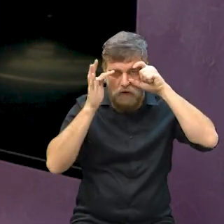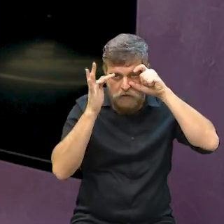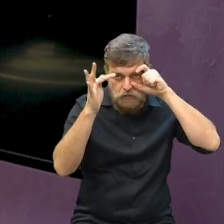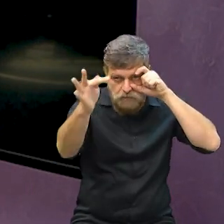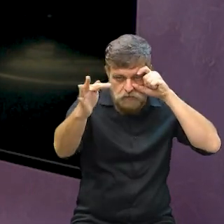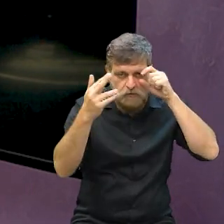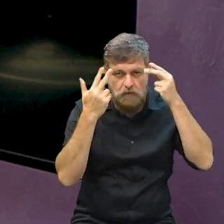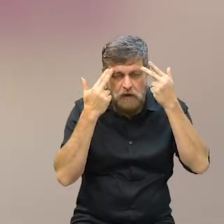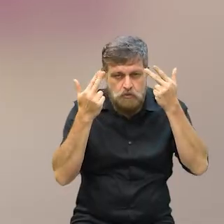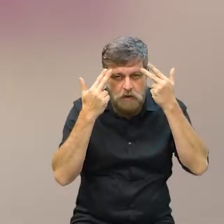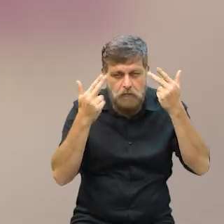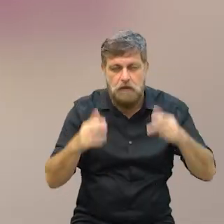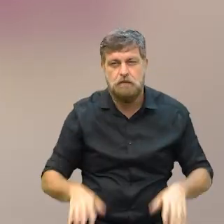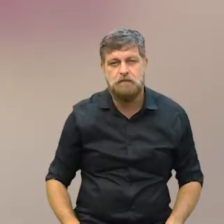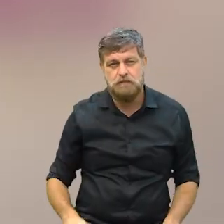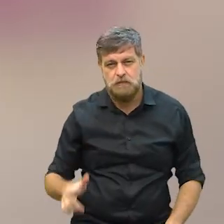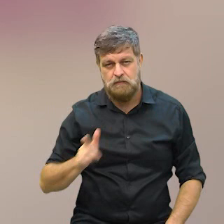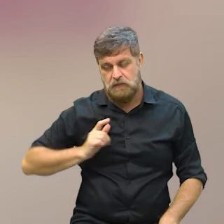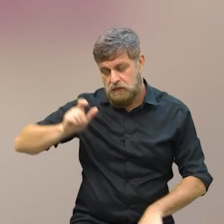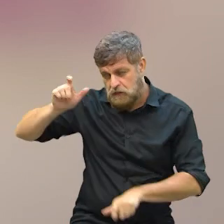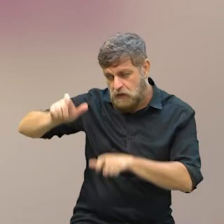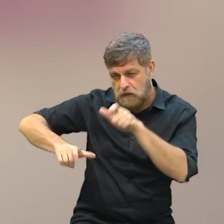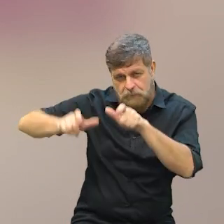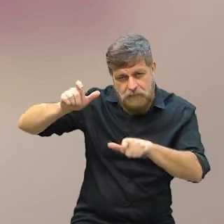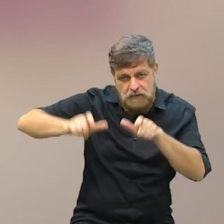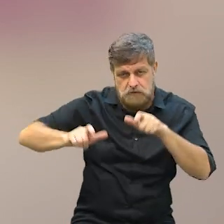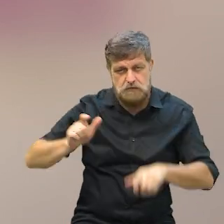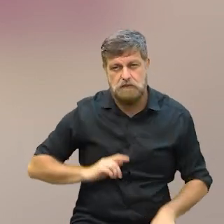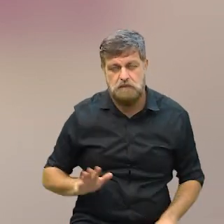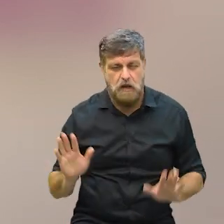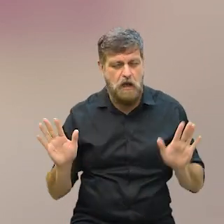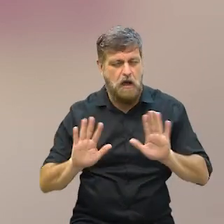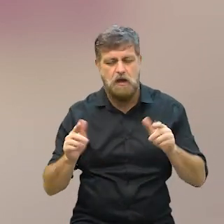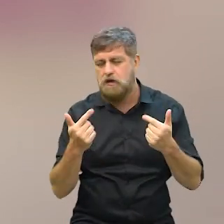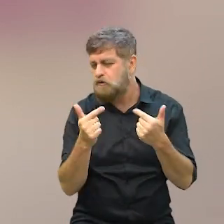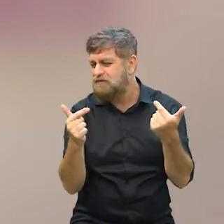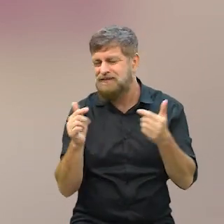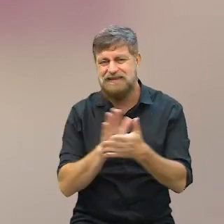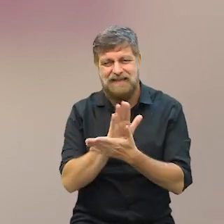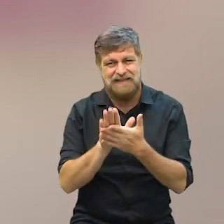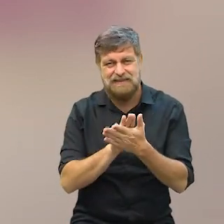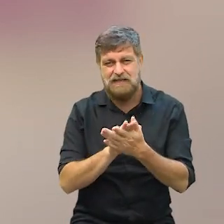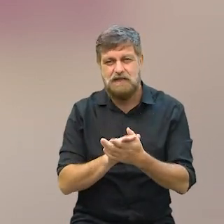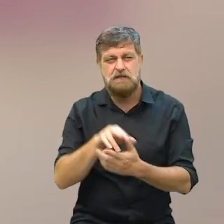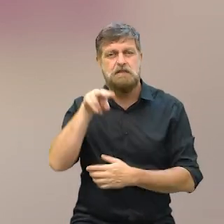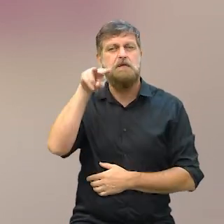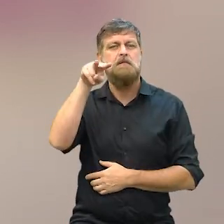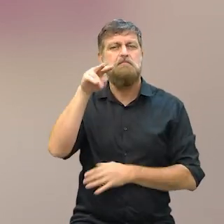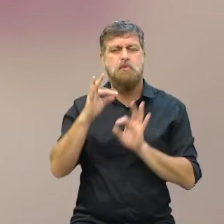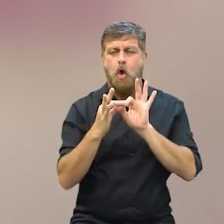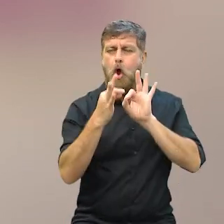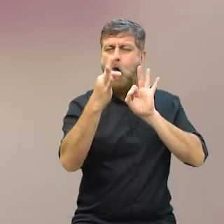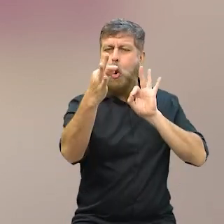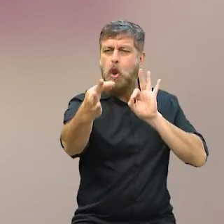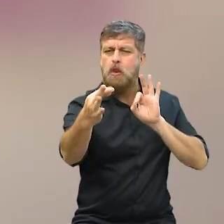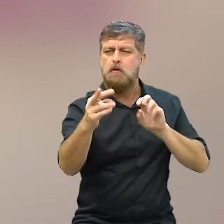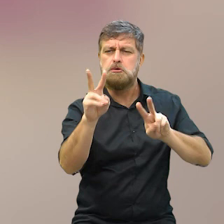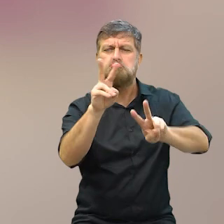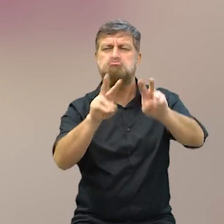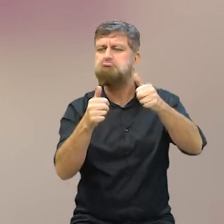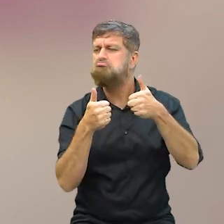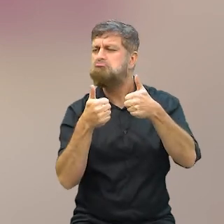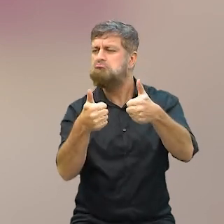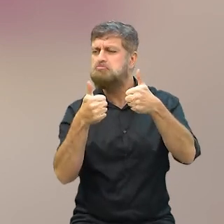no futuro? Sim, então, tem pessoas que não têm grau nenhum para longe, se enxergavam